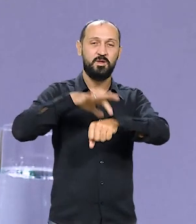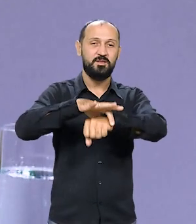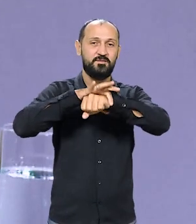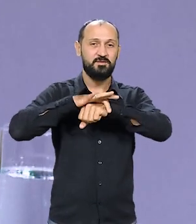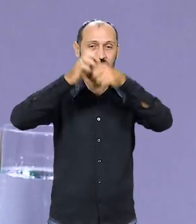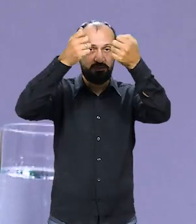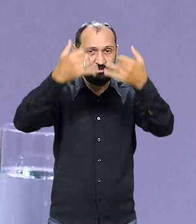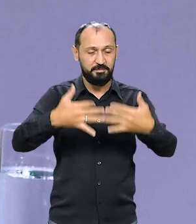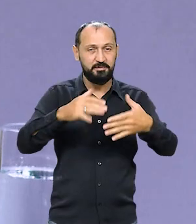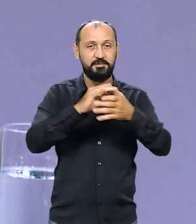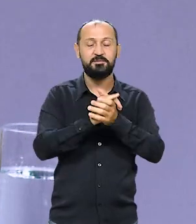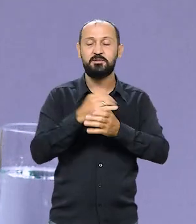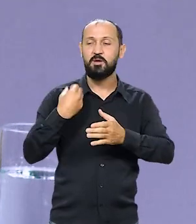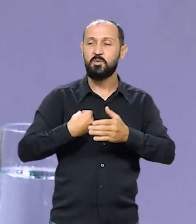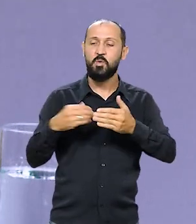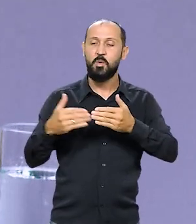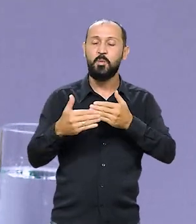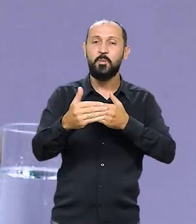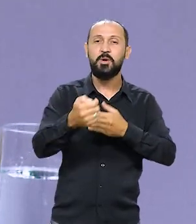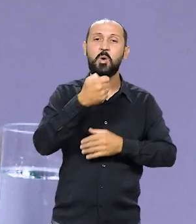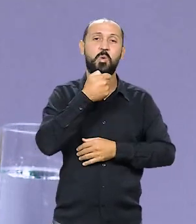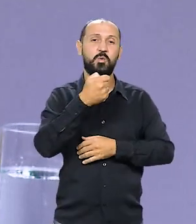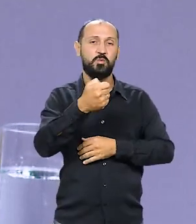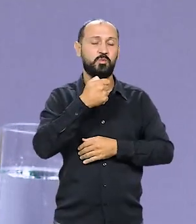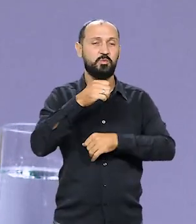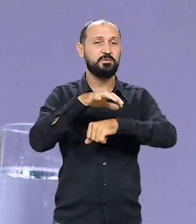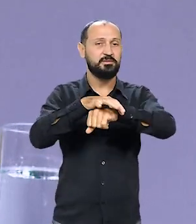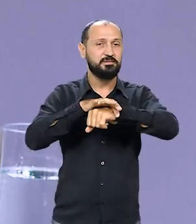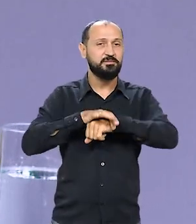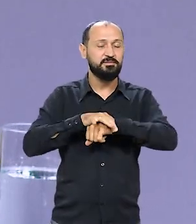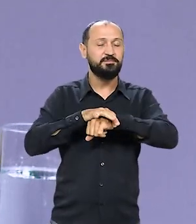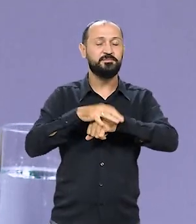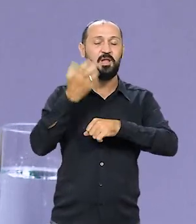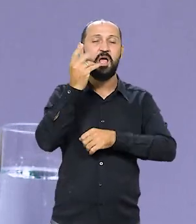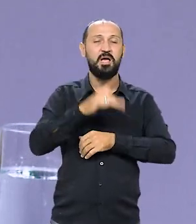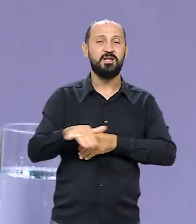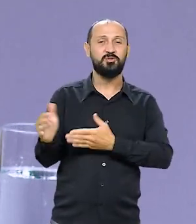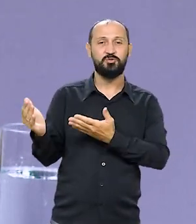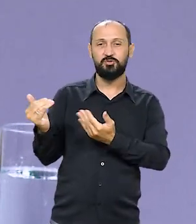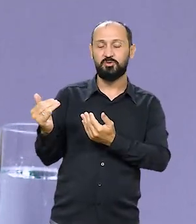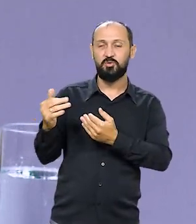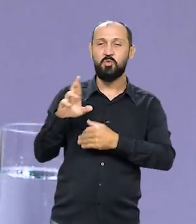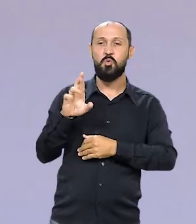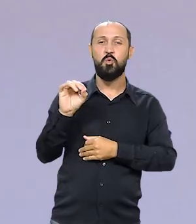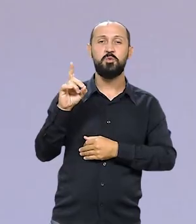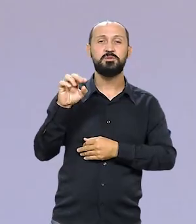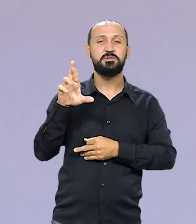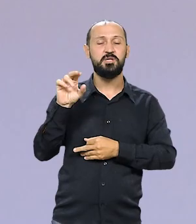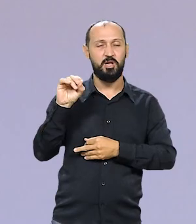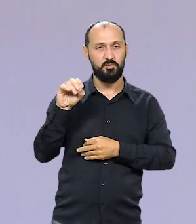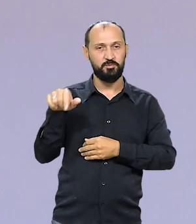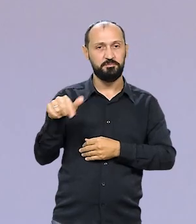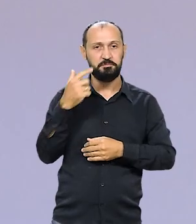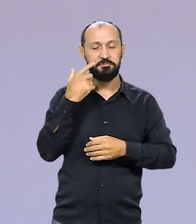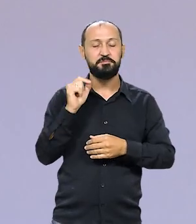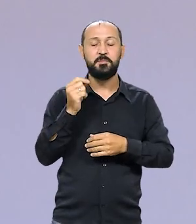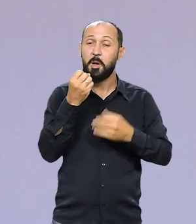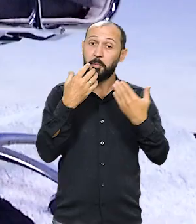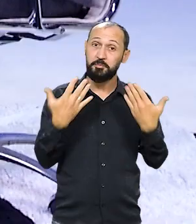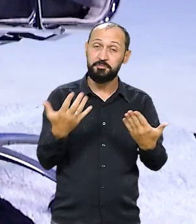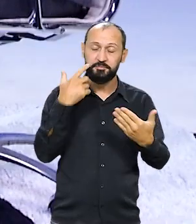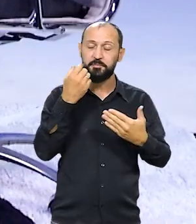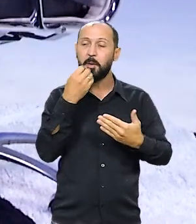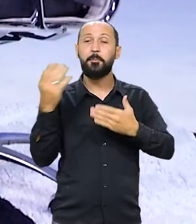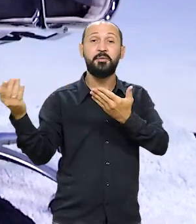Voltamos com o Defensoria Explica, já com a presença do nosso entrevistado, Defensor Público da Infância e Adolescência, Rodrigo Zocal Rosa.